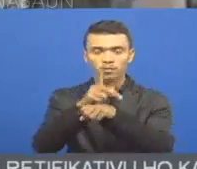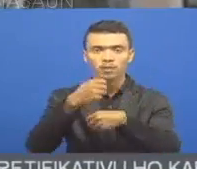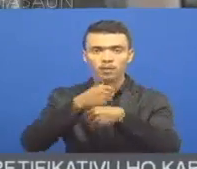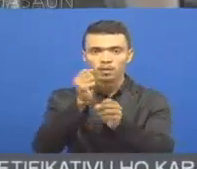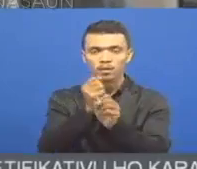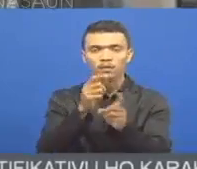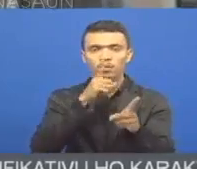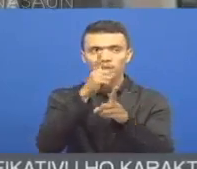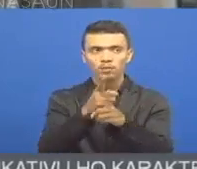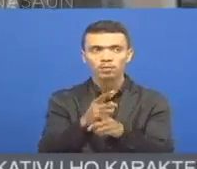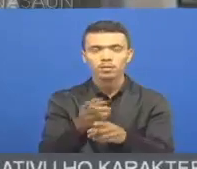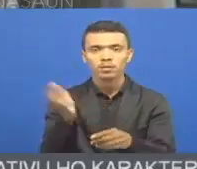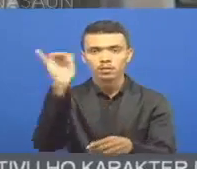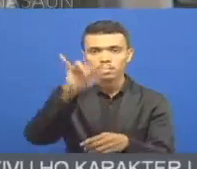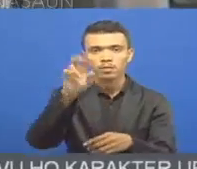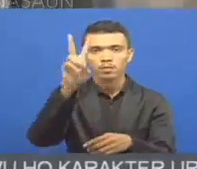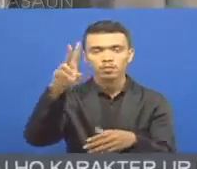La pusi de tua carima tona.